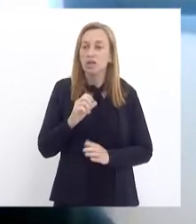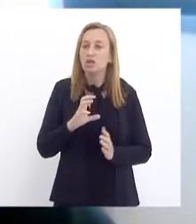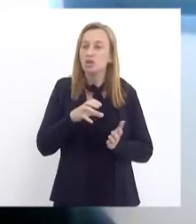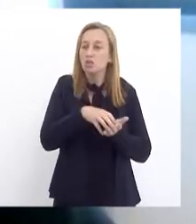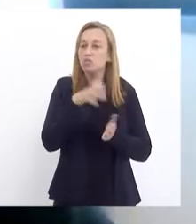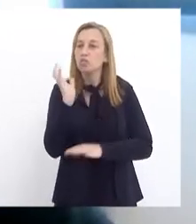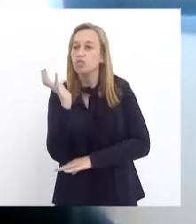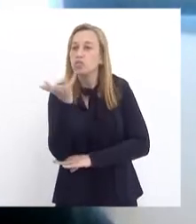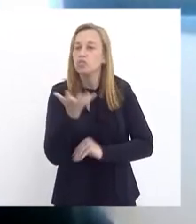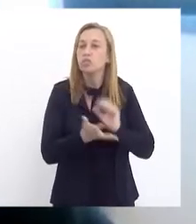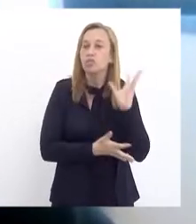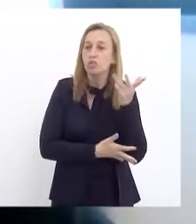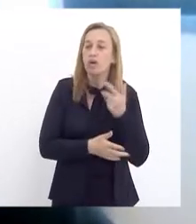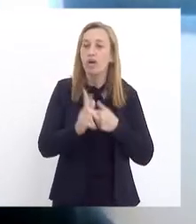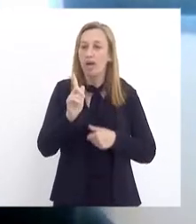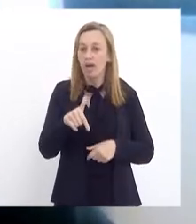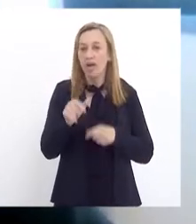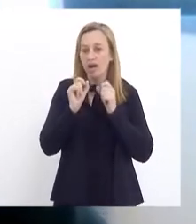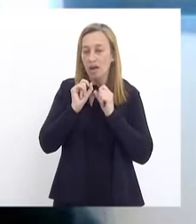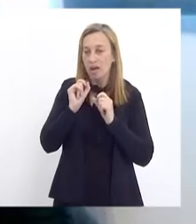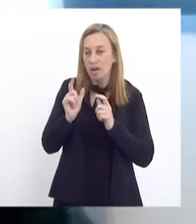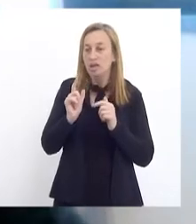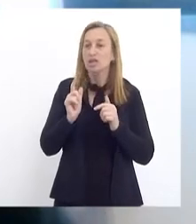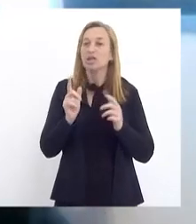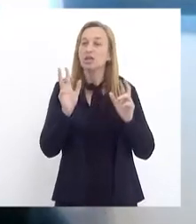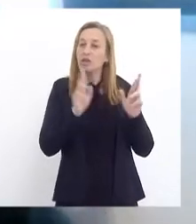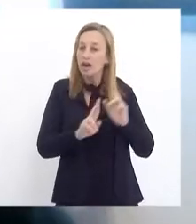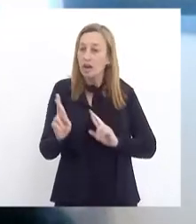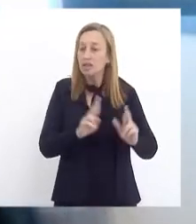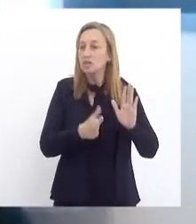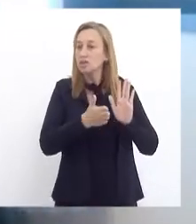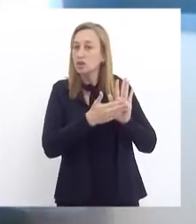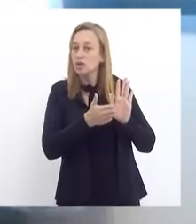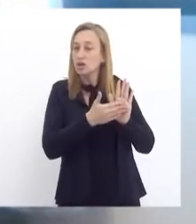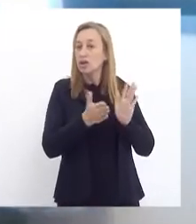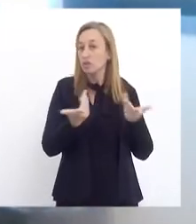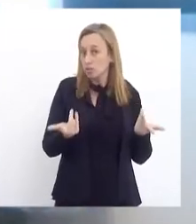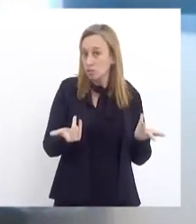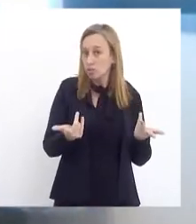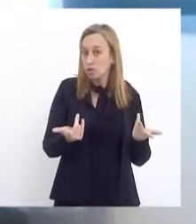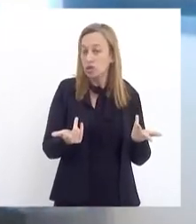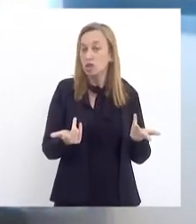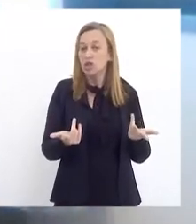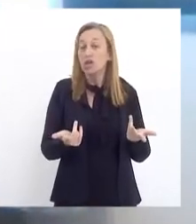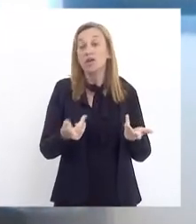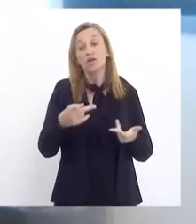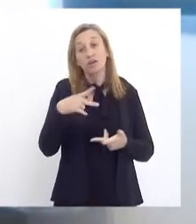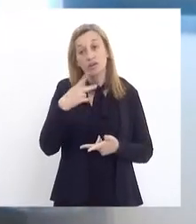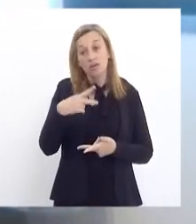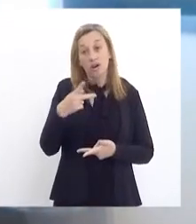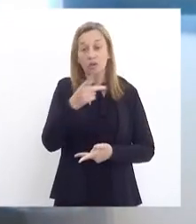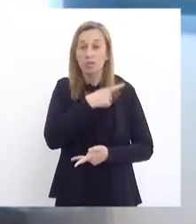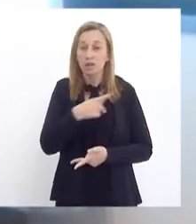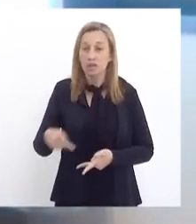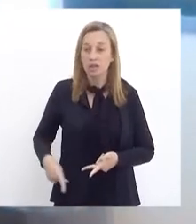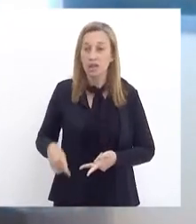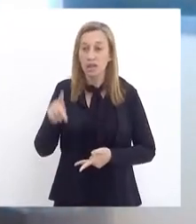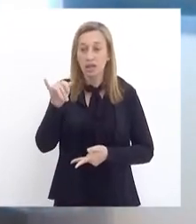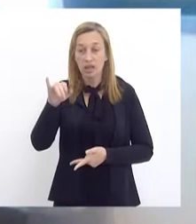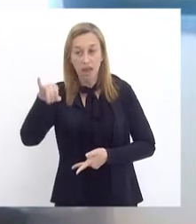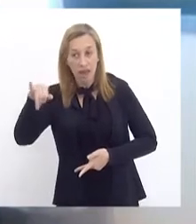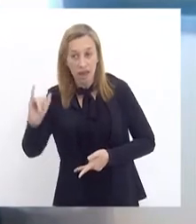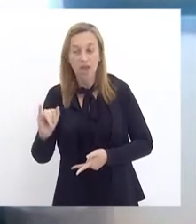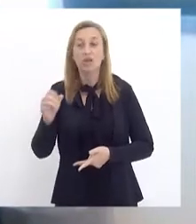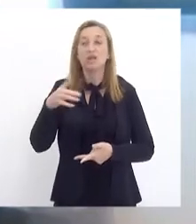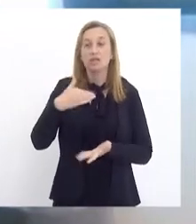ambiental é crítico em relação à proposta. E, pelo que me disse o presidente do INEA e o secretário Thiago Fontoura,